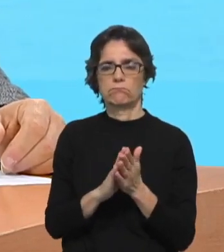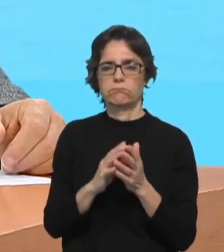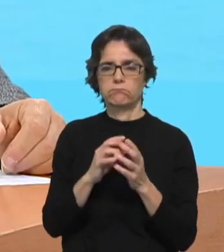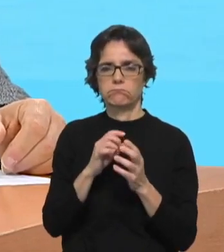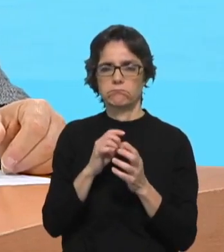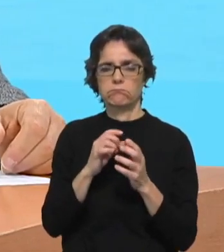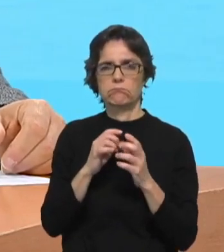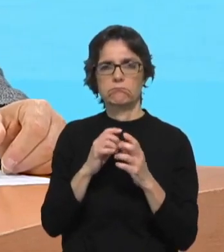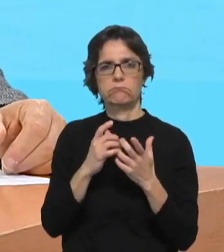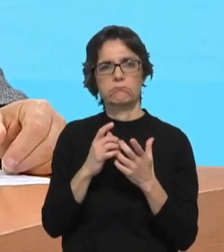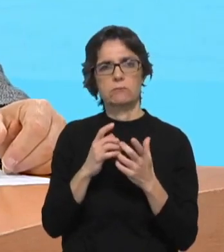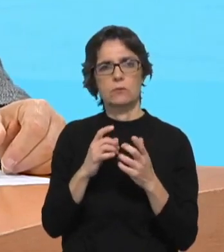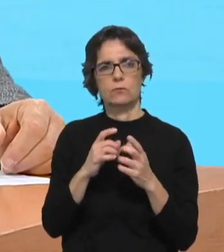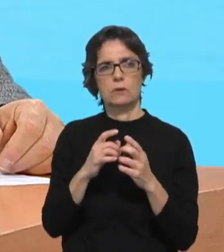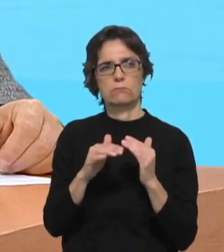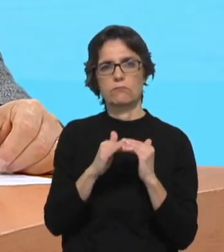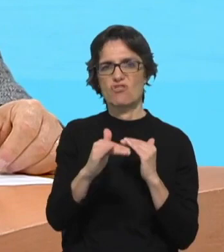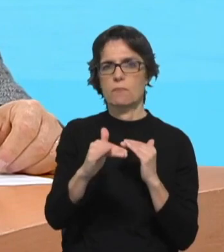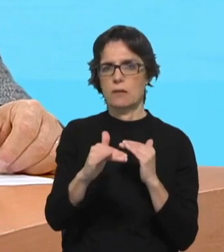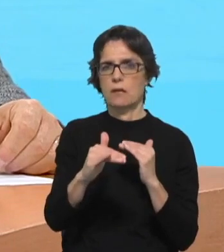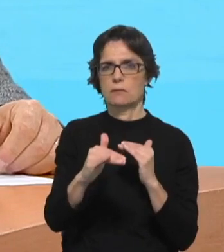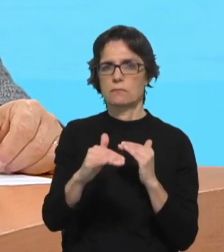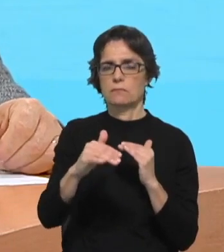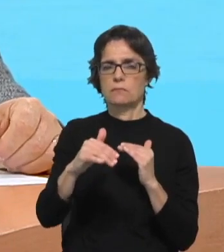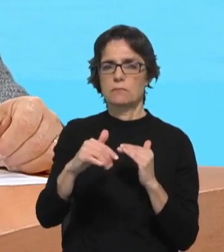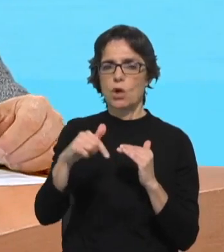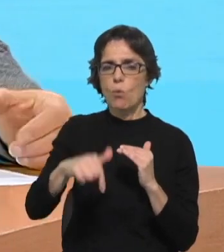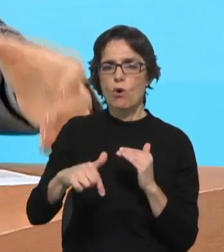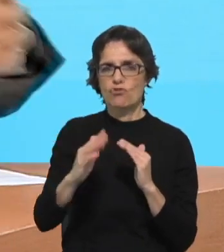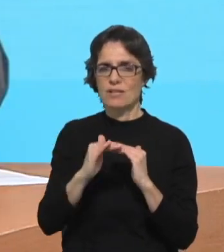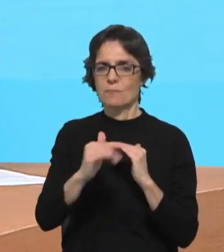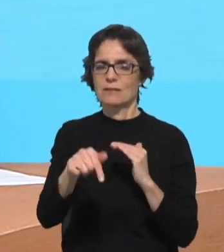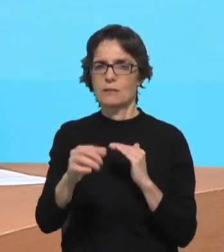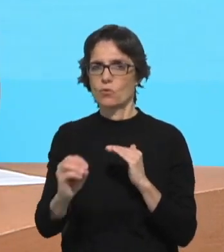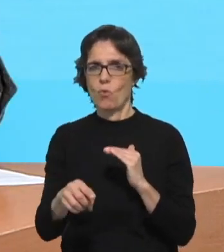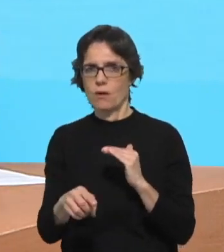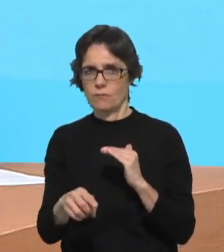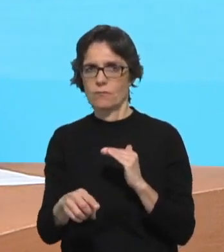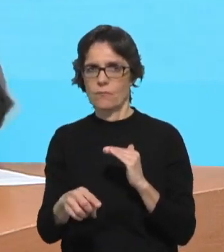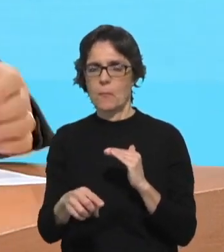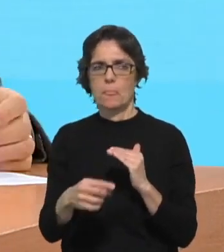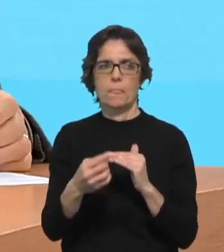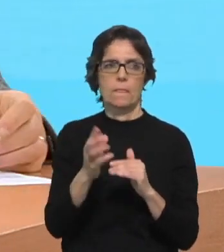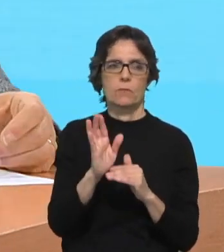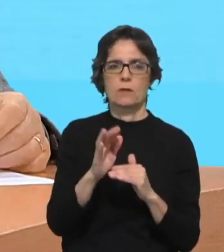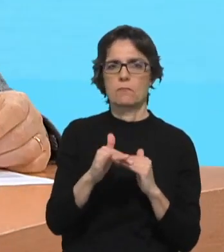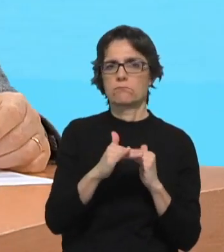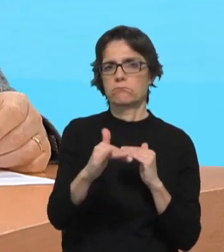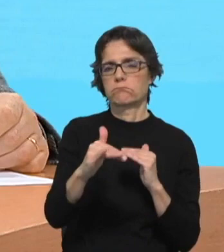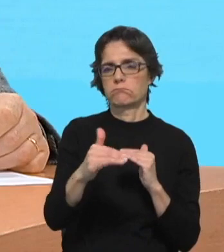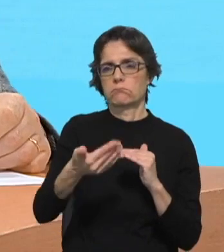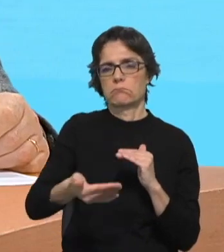com o território era muito estável. Era, de alguma maneira, uma relação que não era muito pressionada pelas dinâmicas de